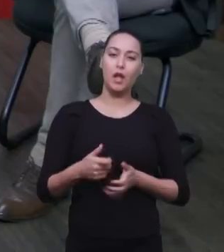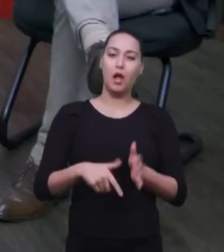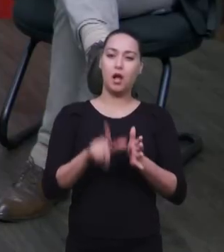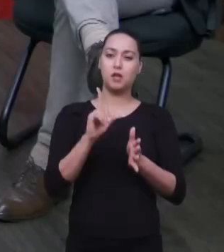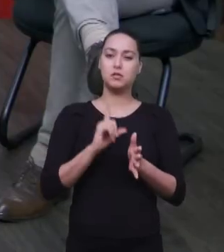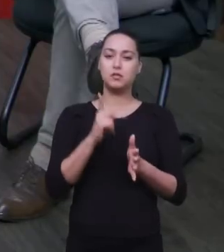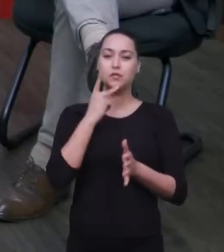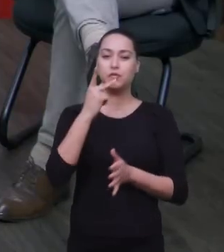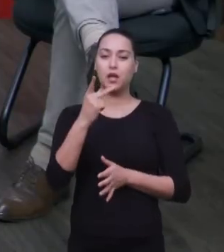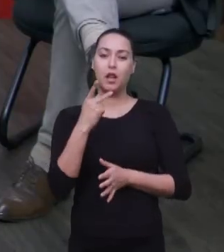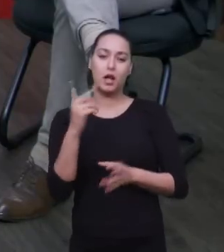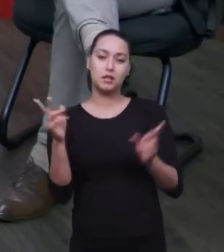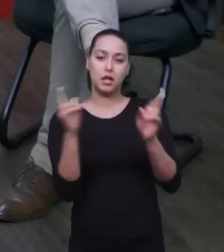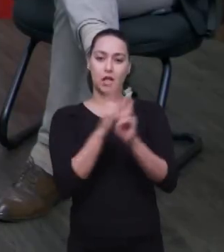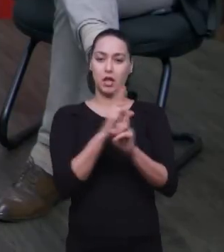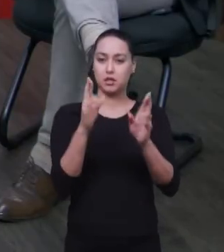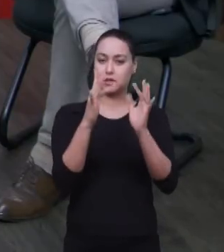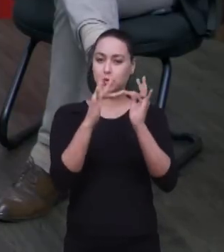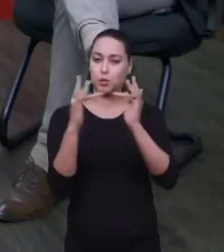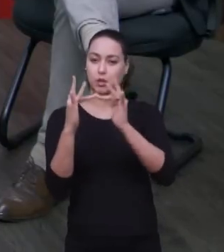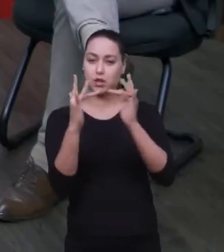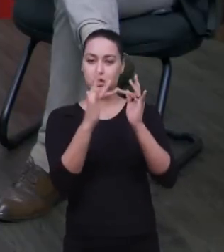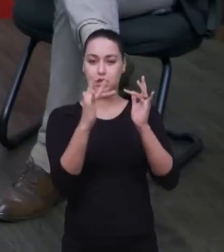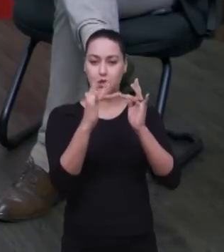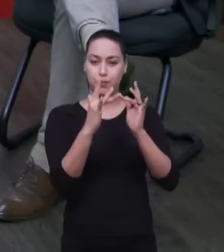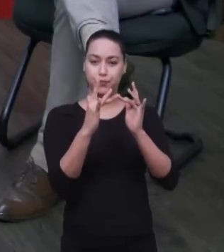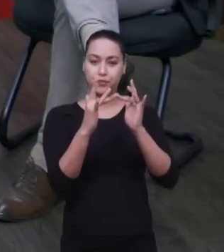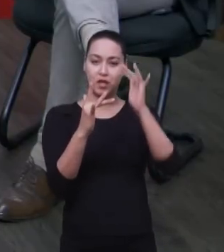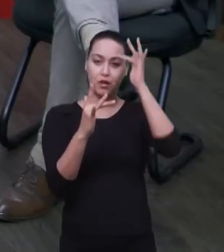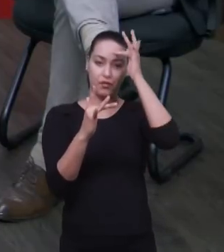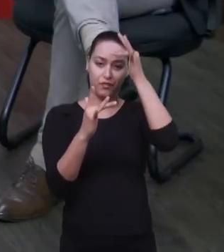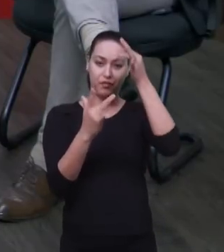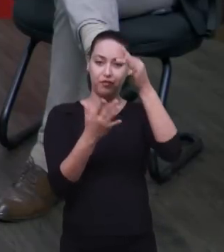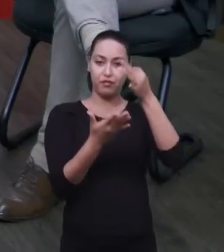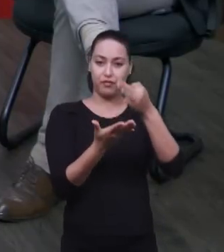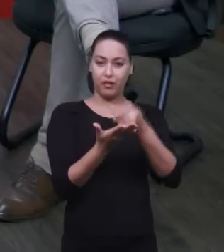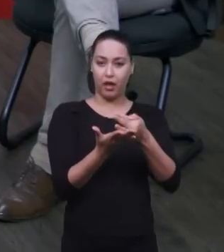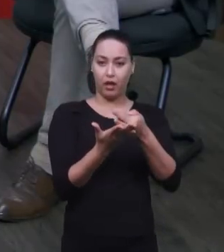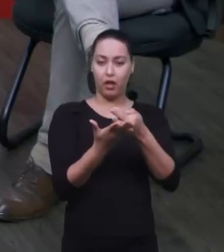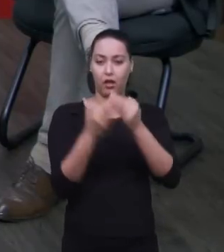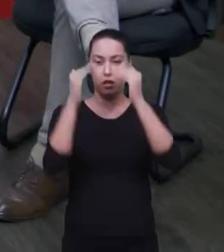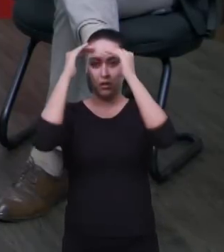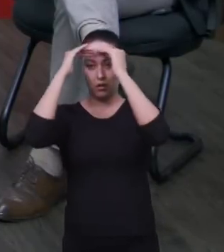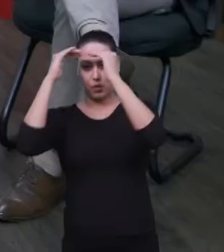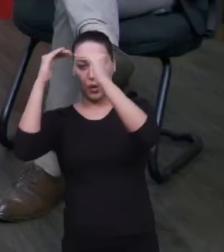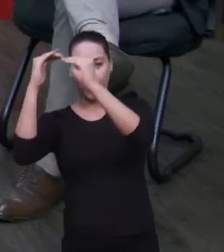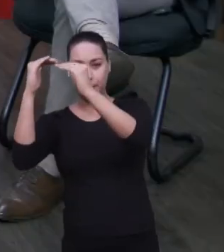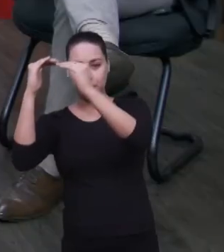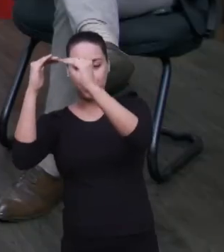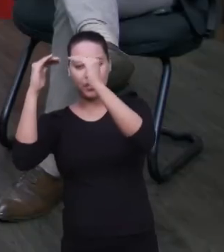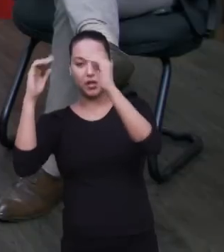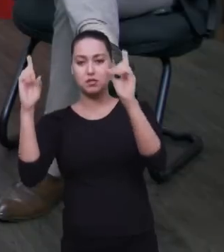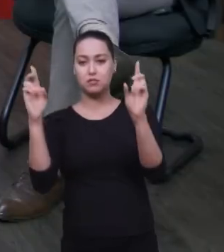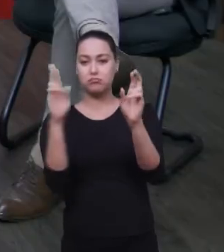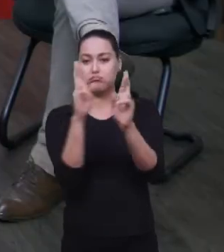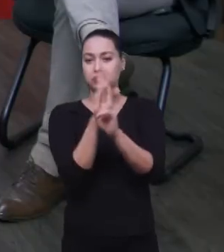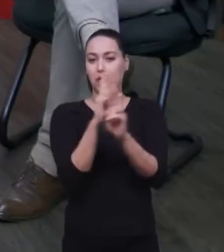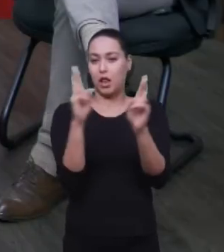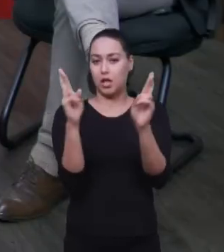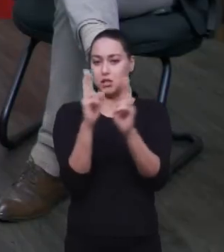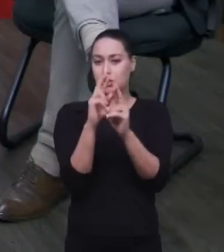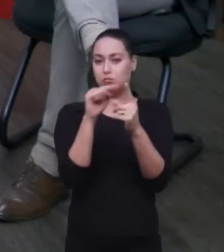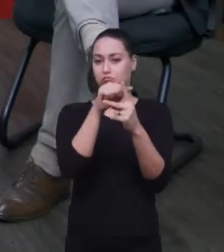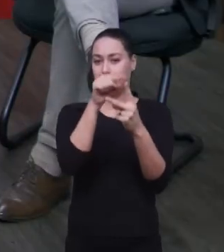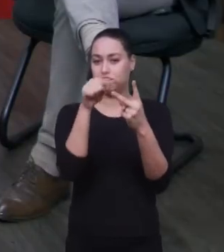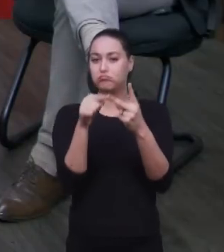da interdependência, ou seja, uma conexão sem a qual não existe a salvação,